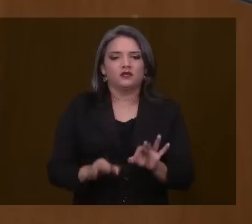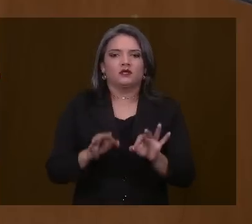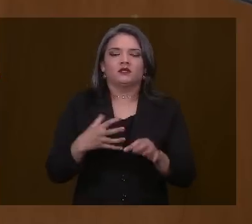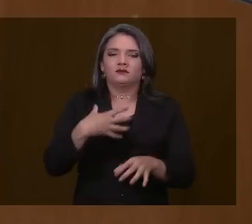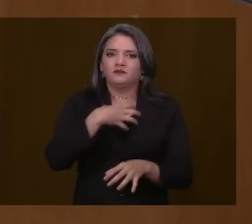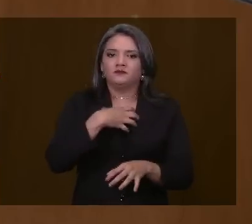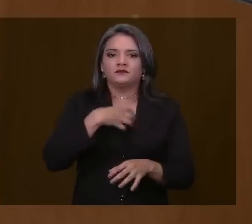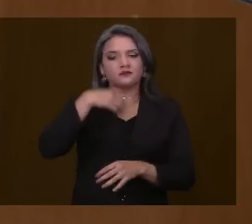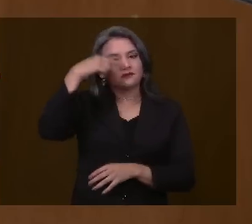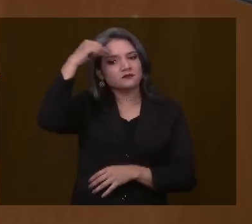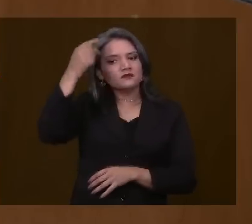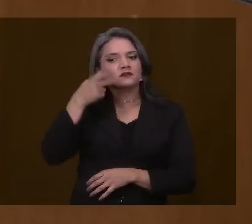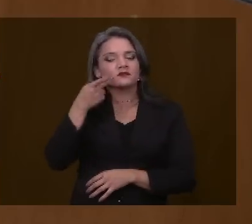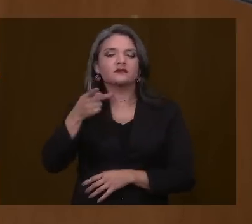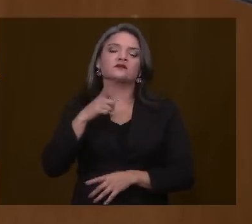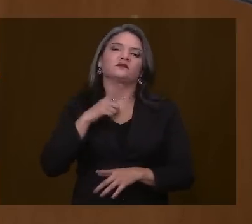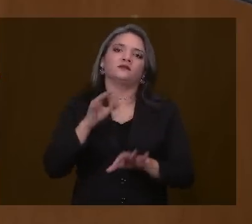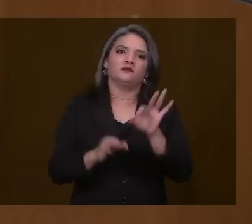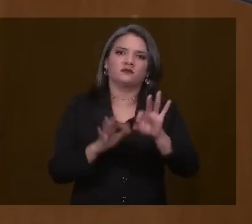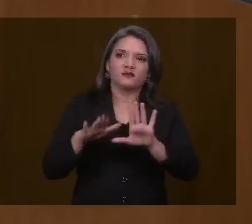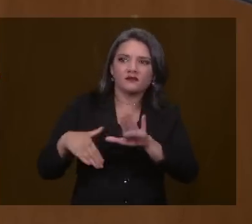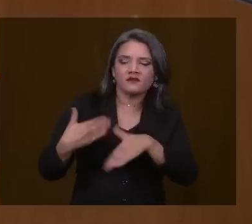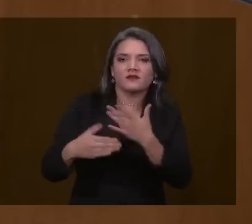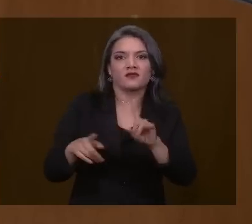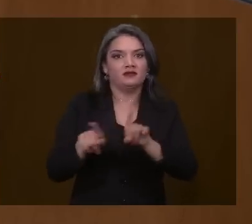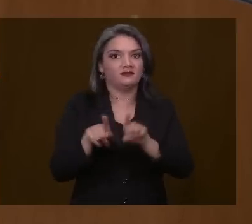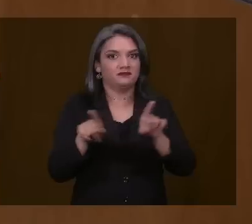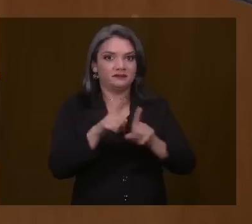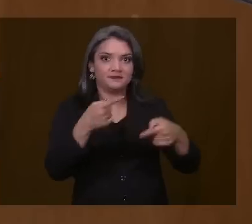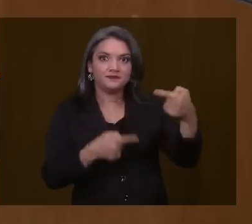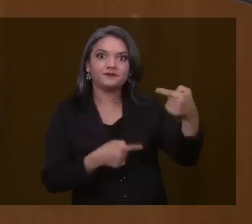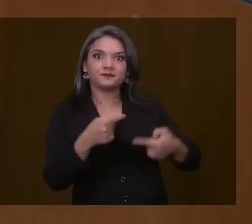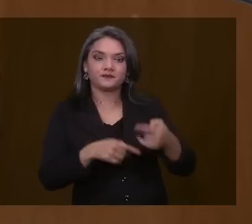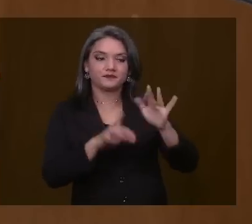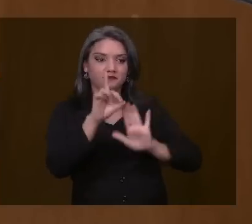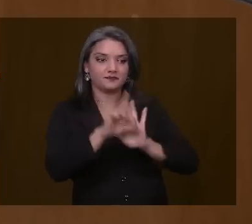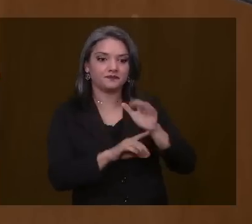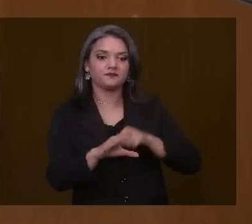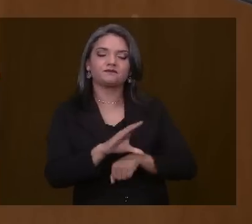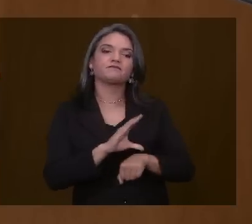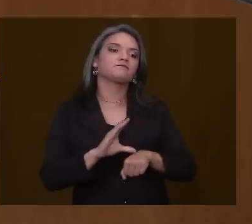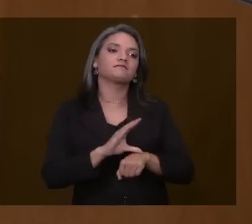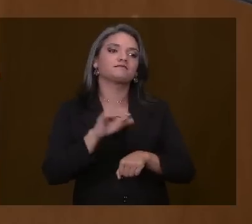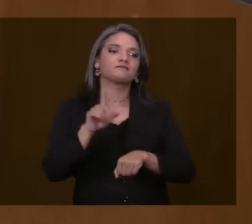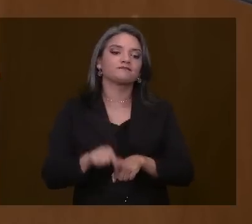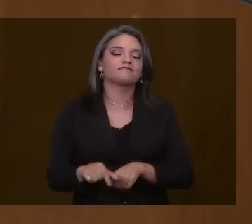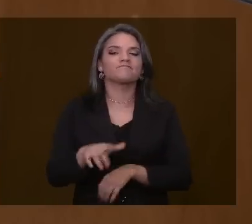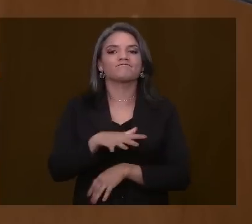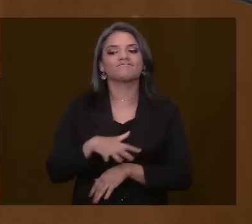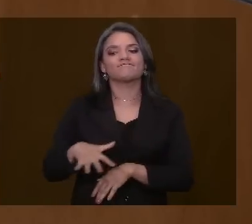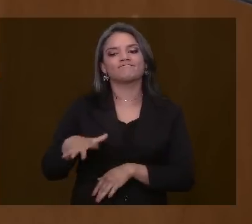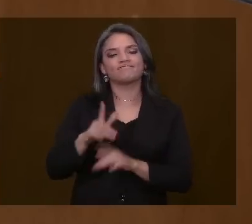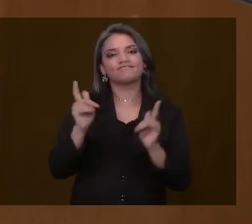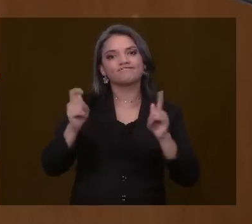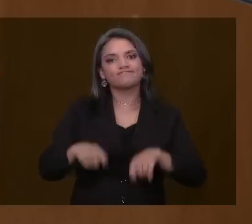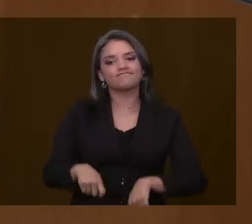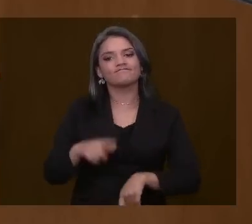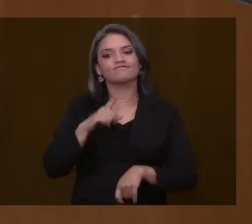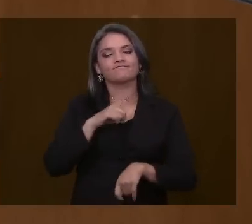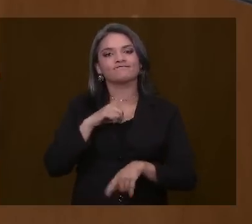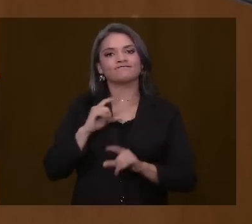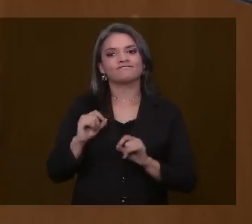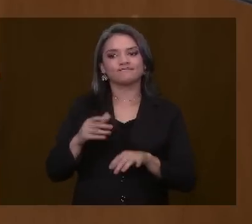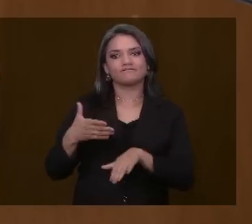avanço jurídico, mas também político, elevando o direito constitucional a um mecanismo eficaz de intervenção